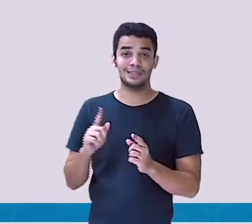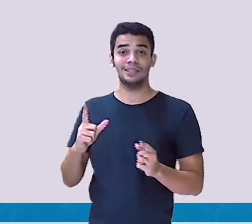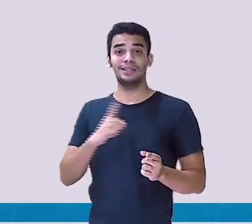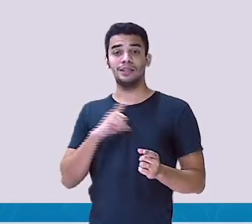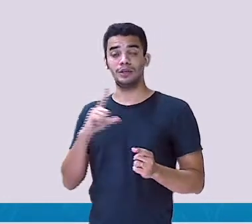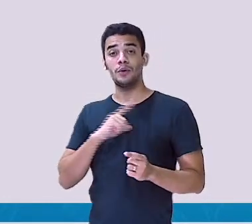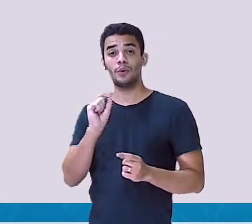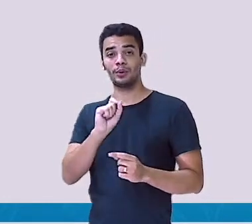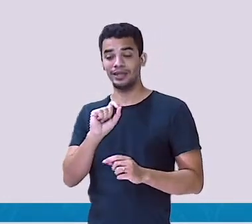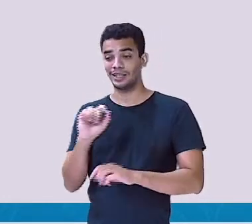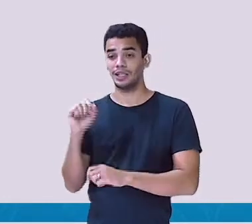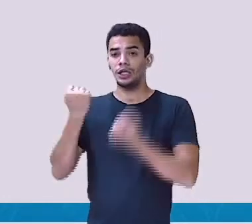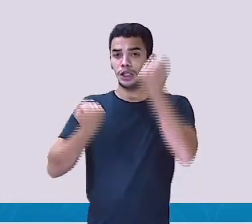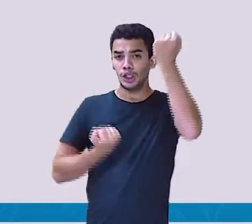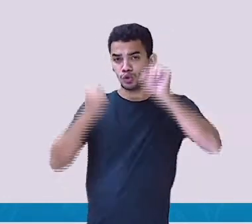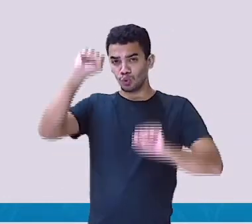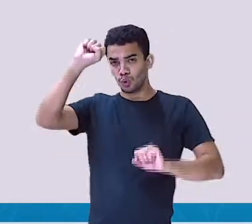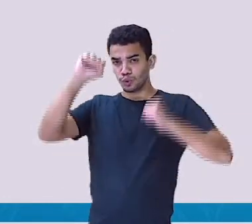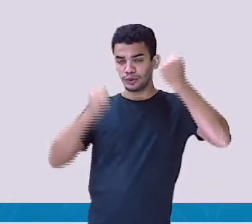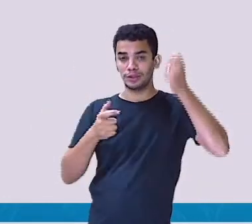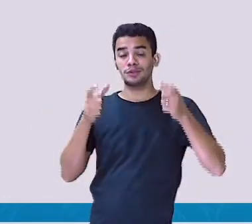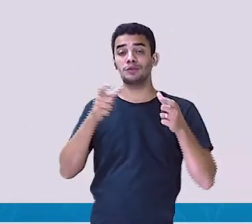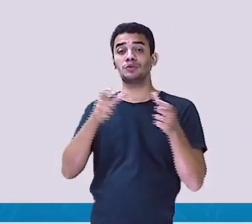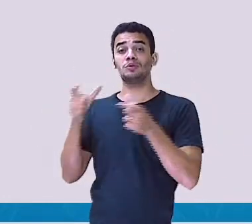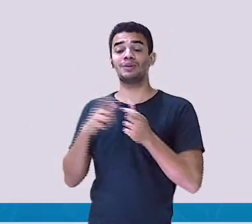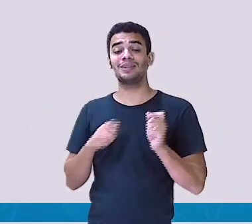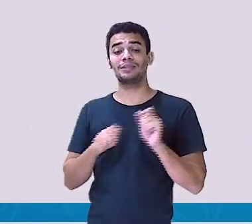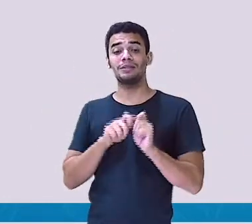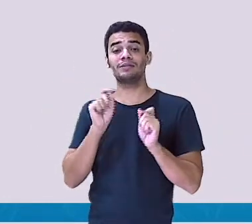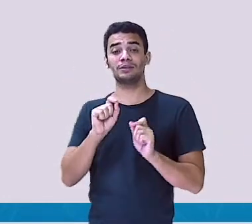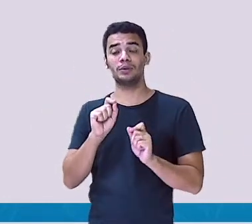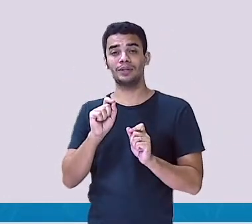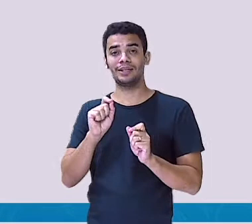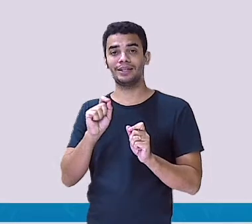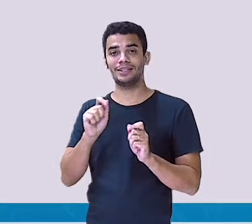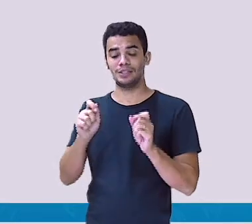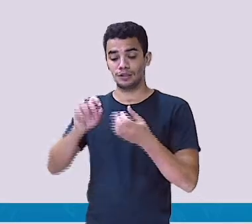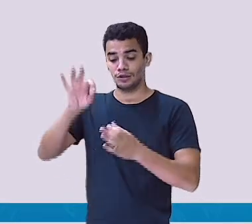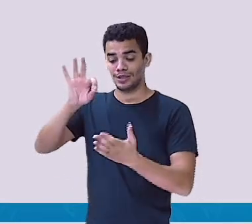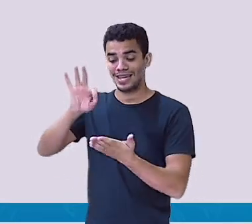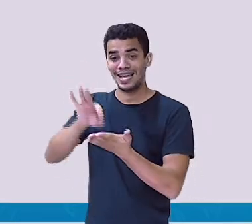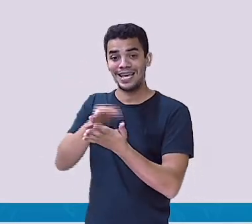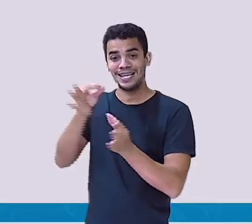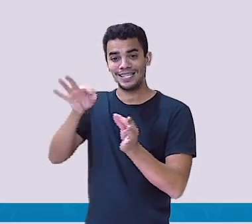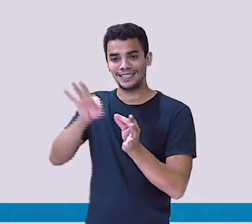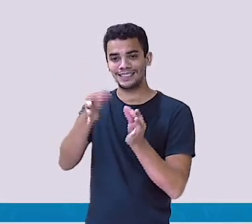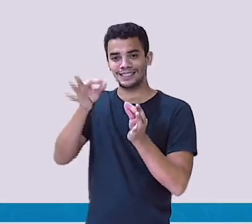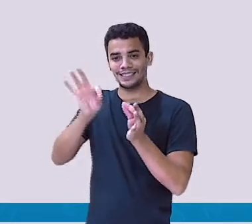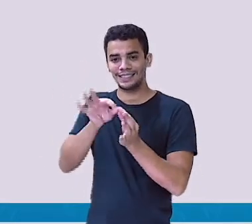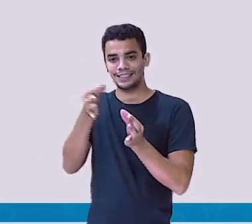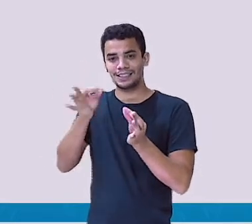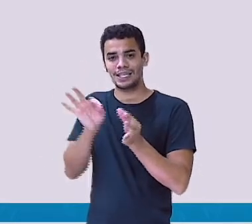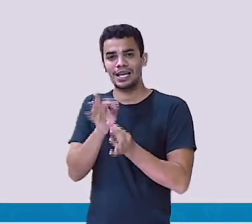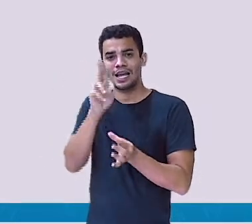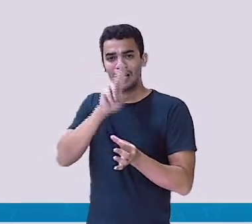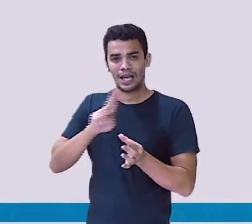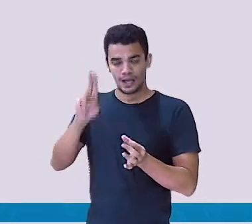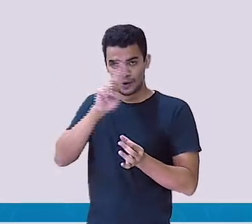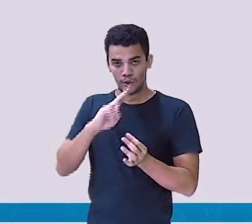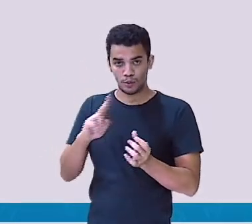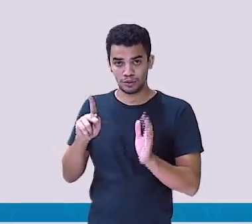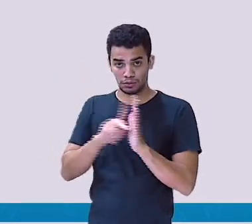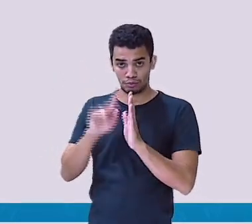fabrica linhas, lãs, transformam essa natureza em tecidos, em